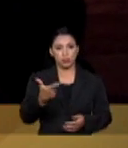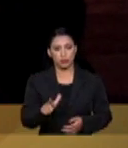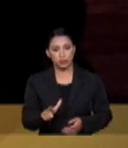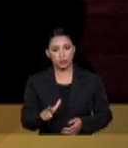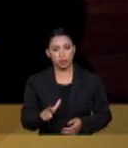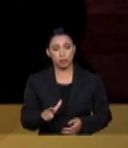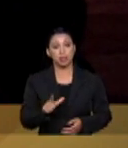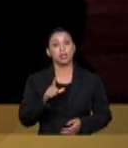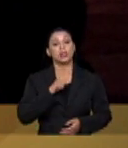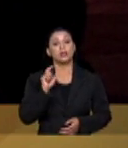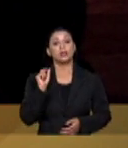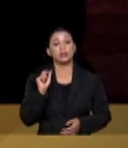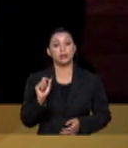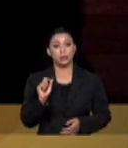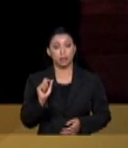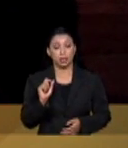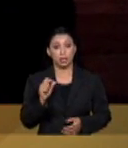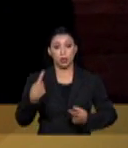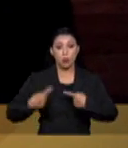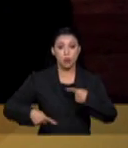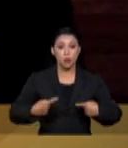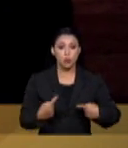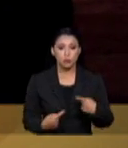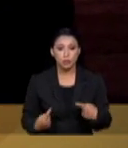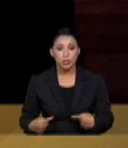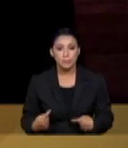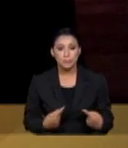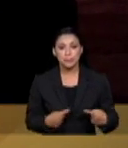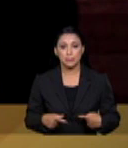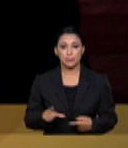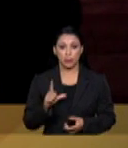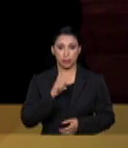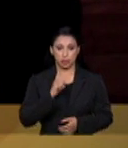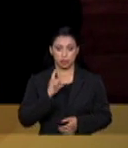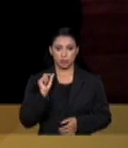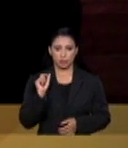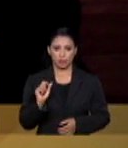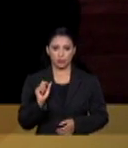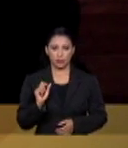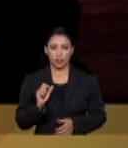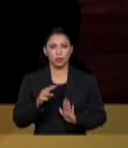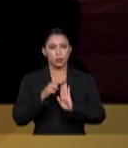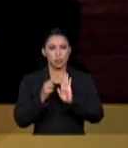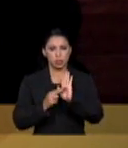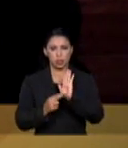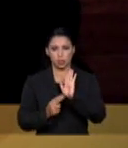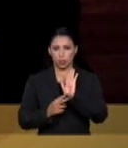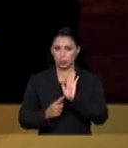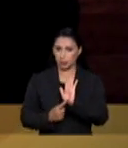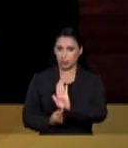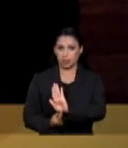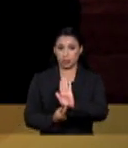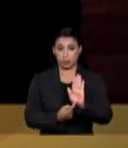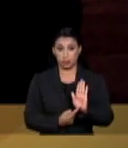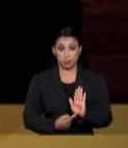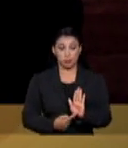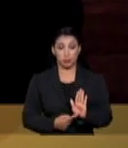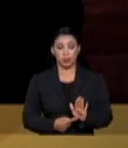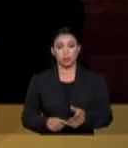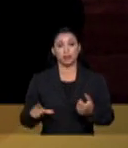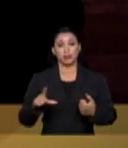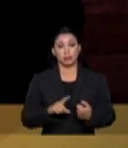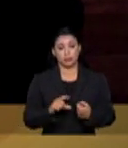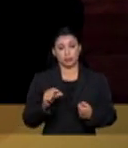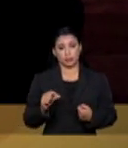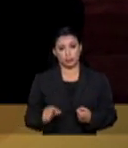essa moldura com o debate dezeli o sentido das normas expostas pelo